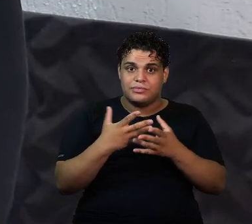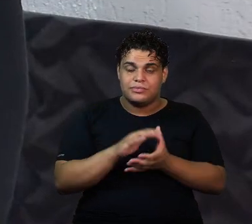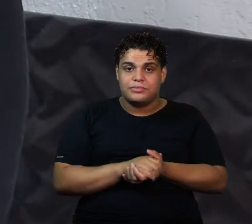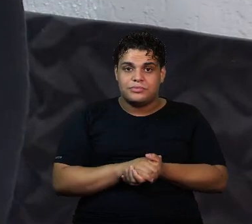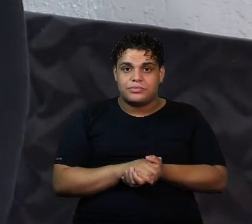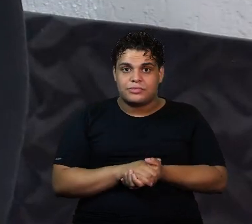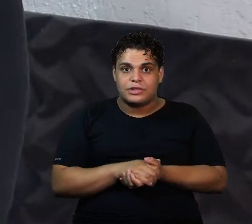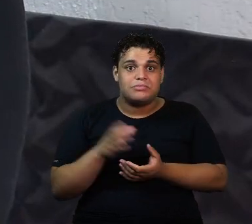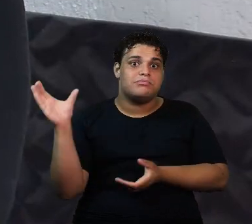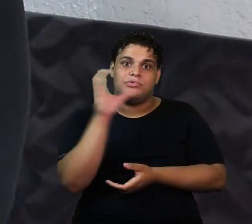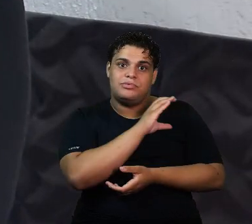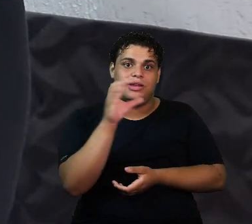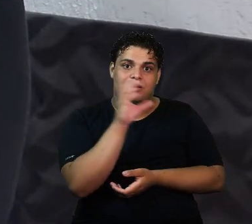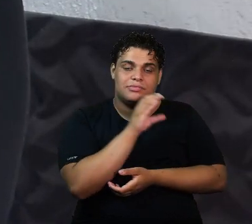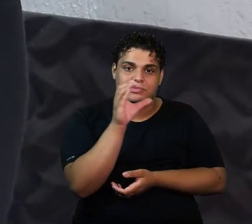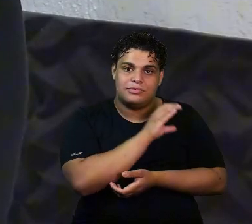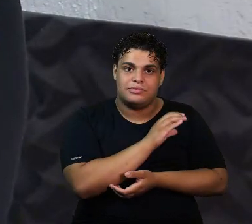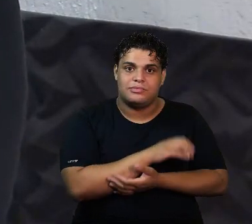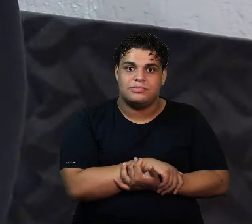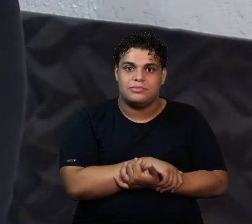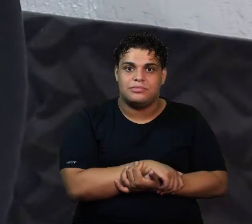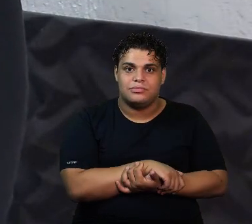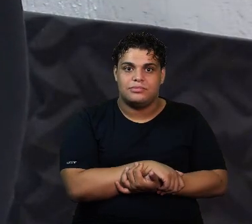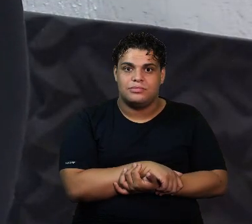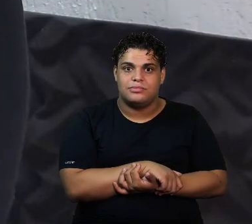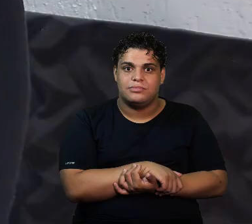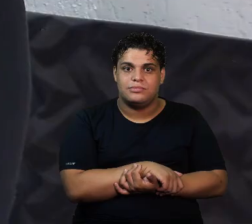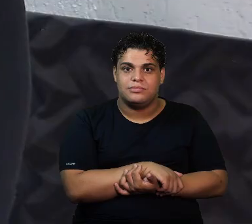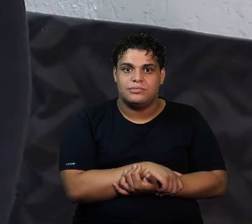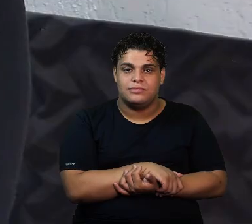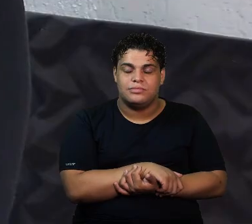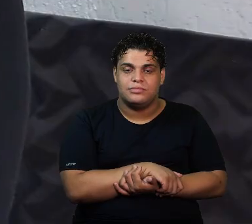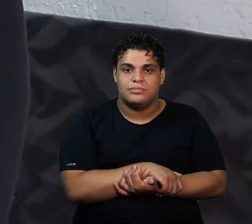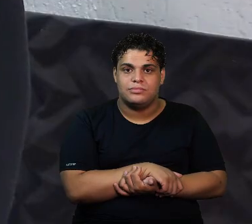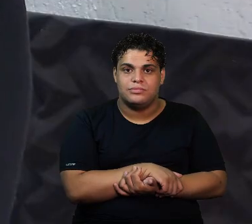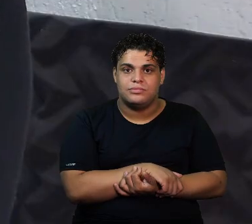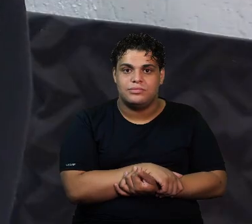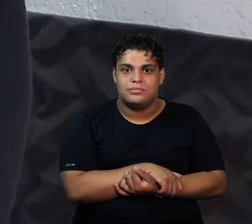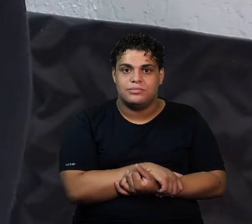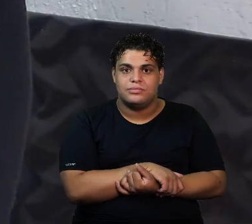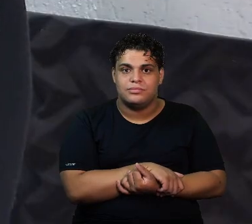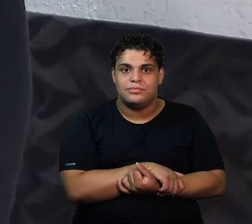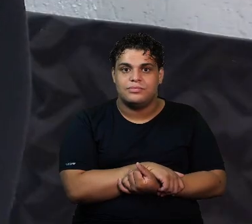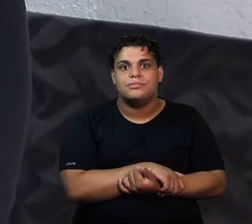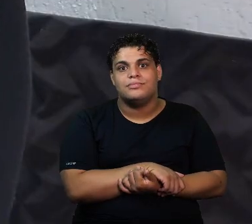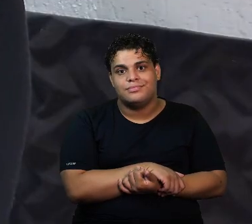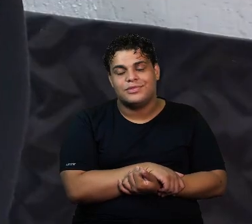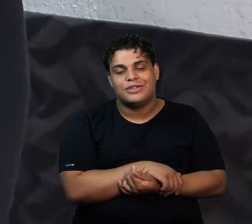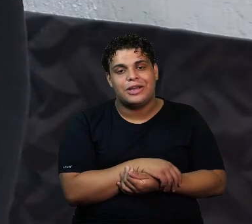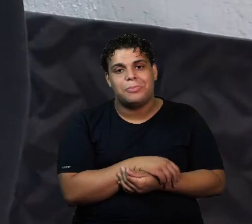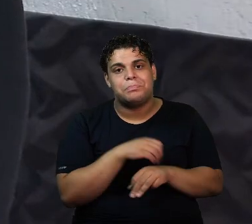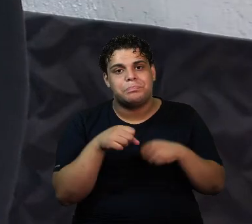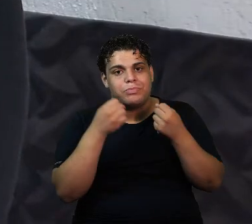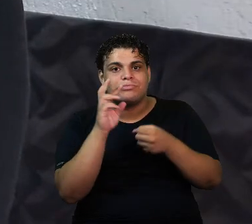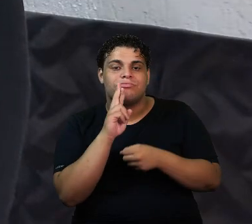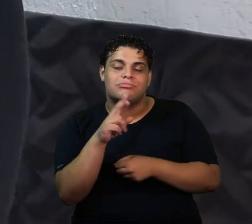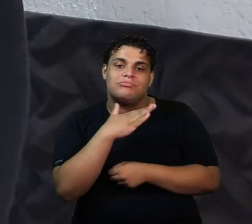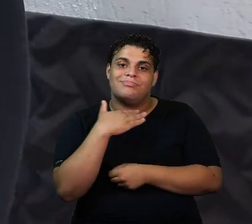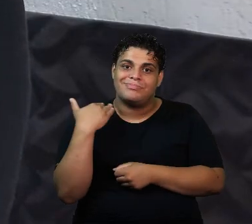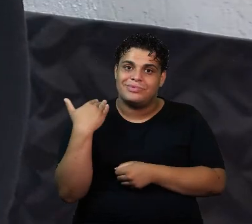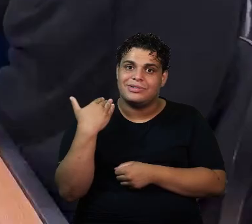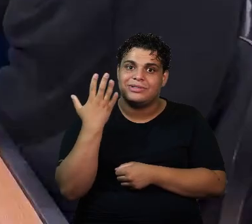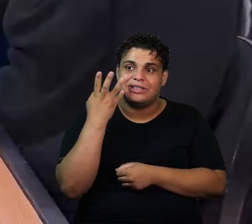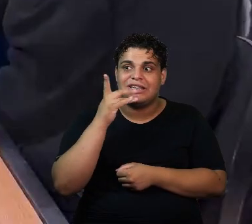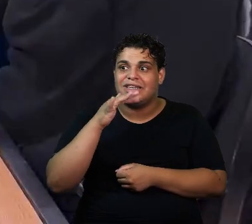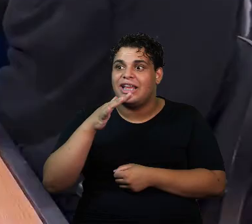rápido, né? Então, em questão de segundos ali, minutos, já pode ser fatal. Então, e a criança muitas vezes não sabe